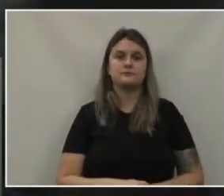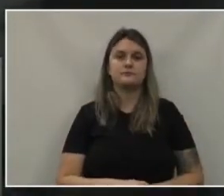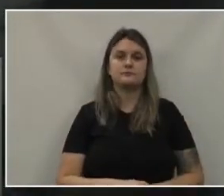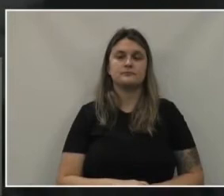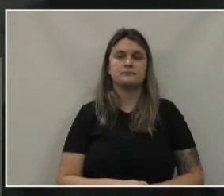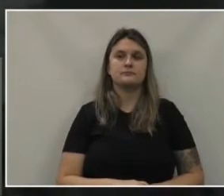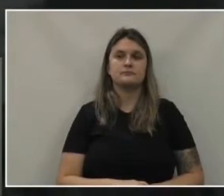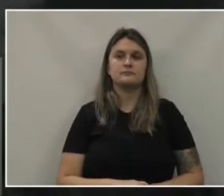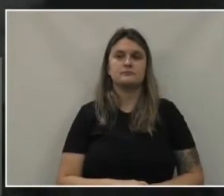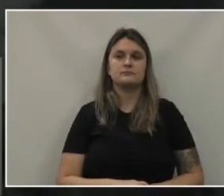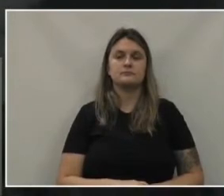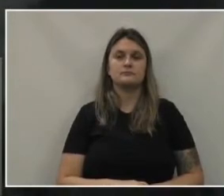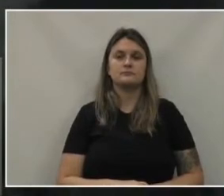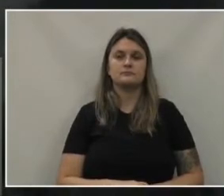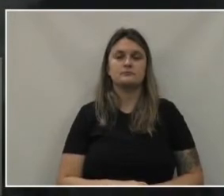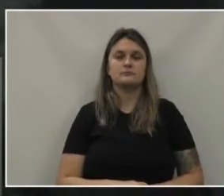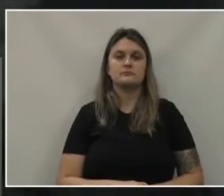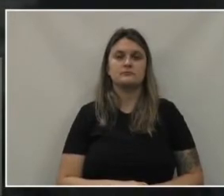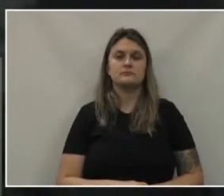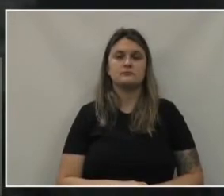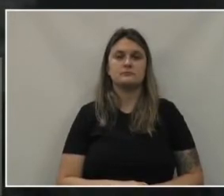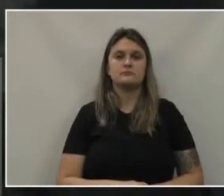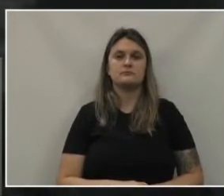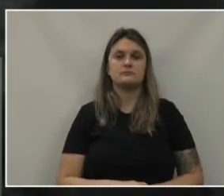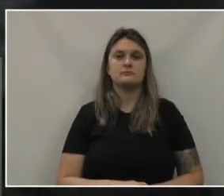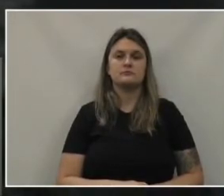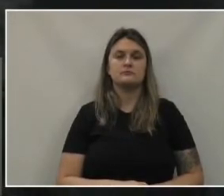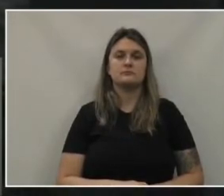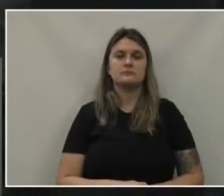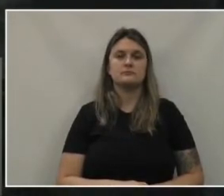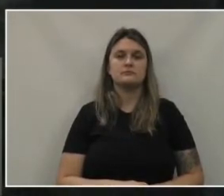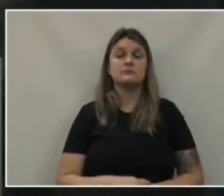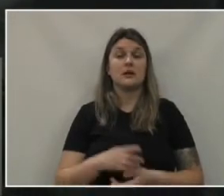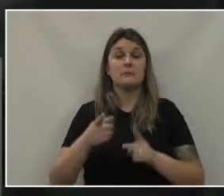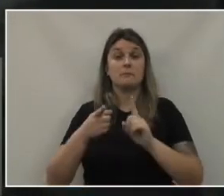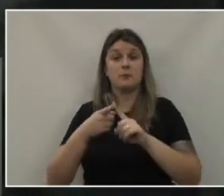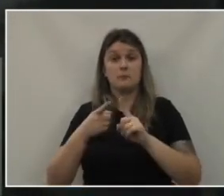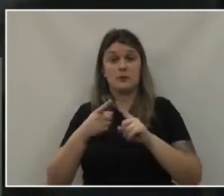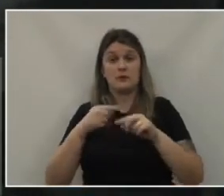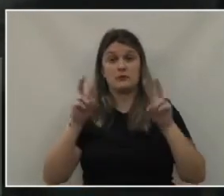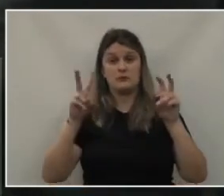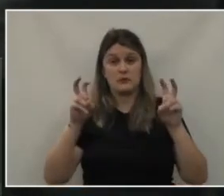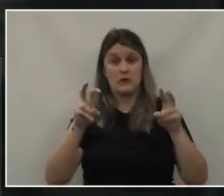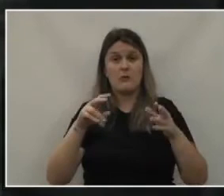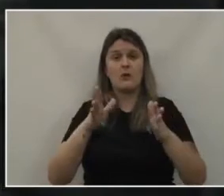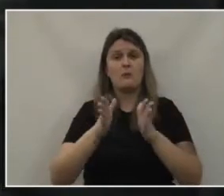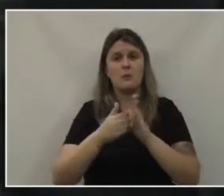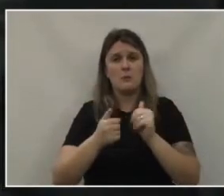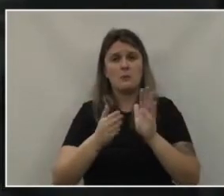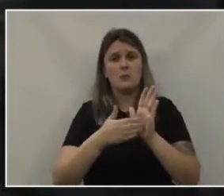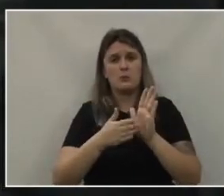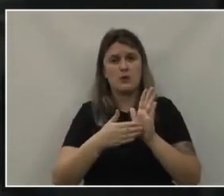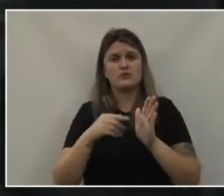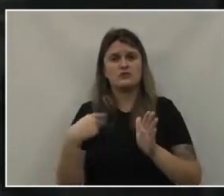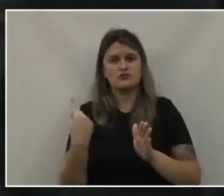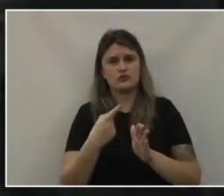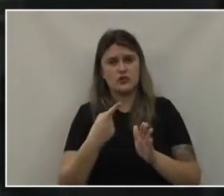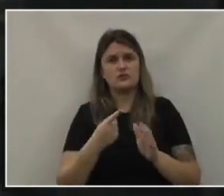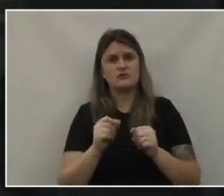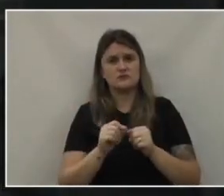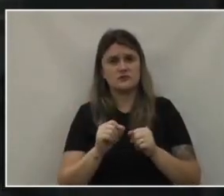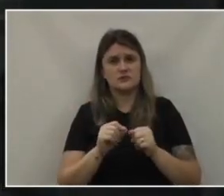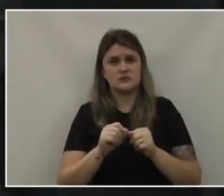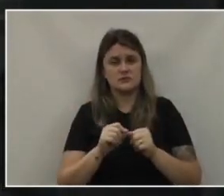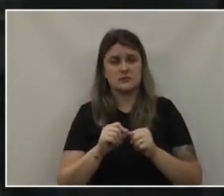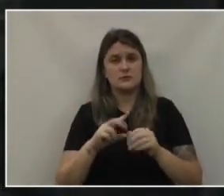E um deles é a respeito dos requerimentos e manifestações, pedidos que fizemos aqui na Câmara de